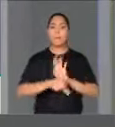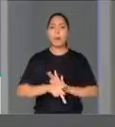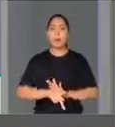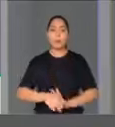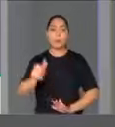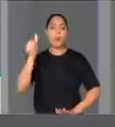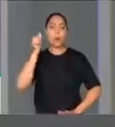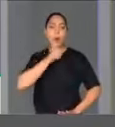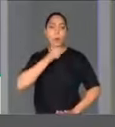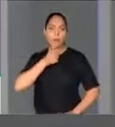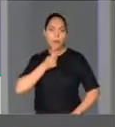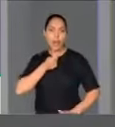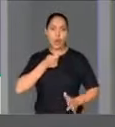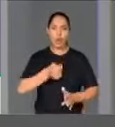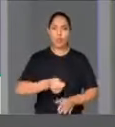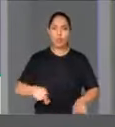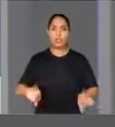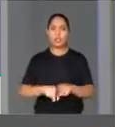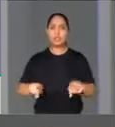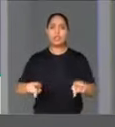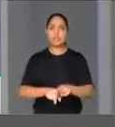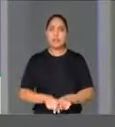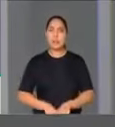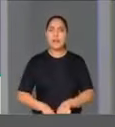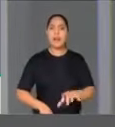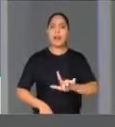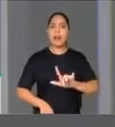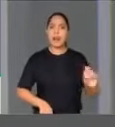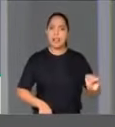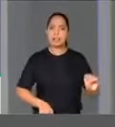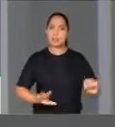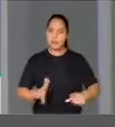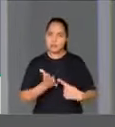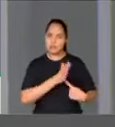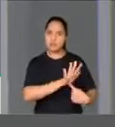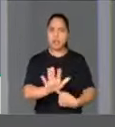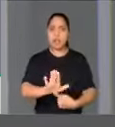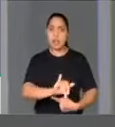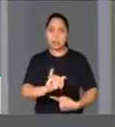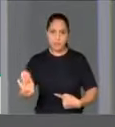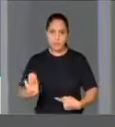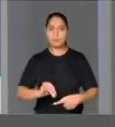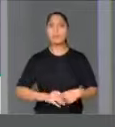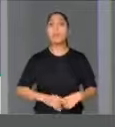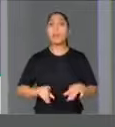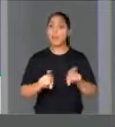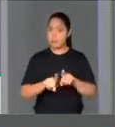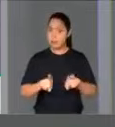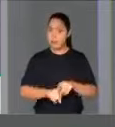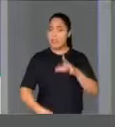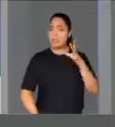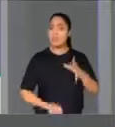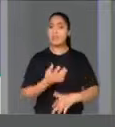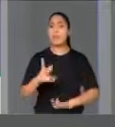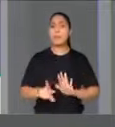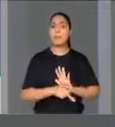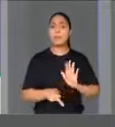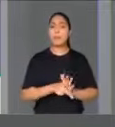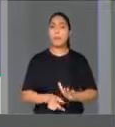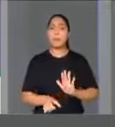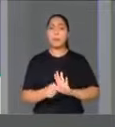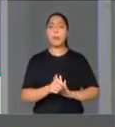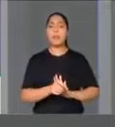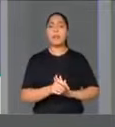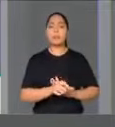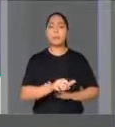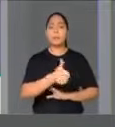dar visibilidade à causa das mulheres lésbicas e bissexuais. Nós temos a década de 80, com o